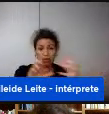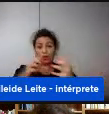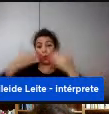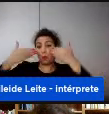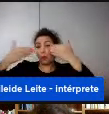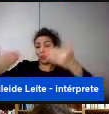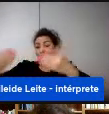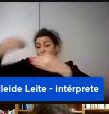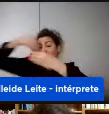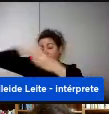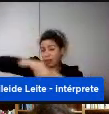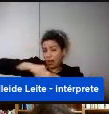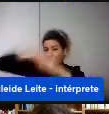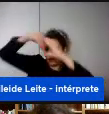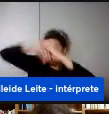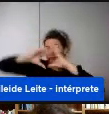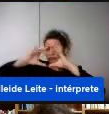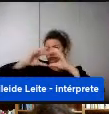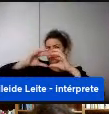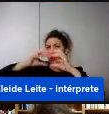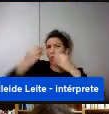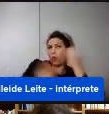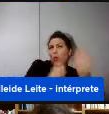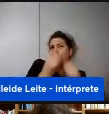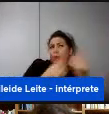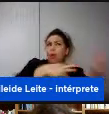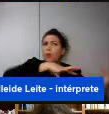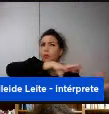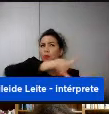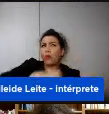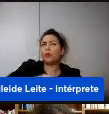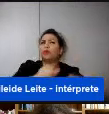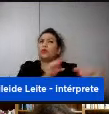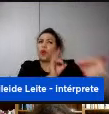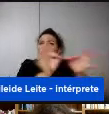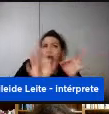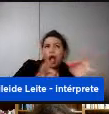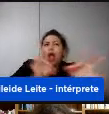mundo, de como o mundo deve funcionar,